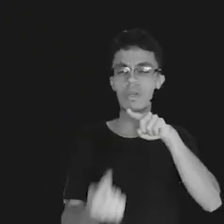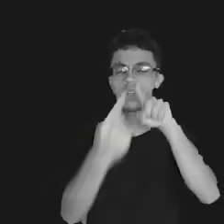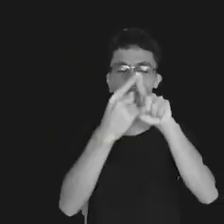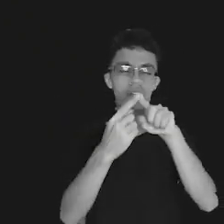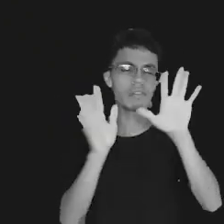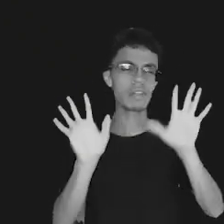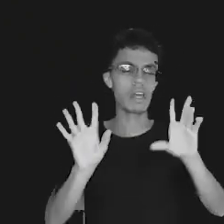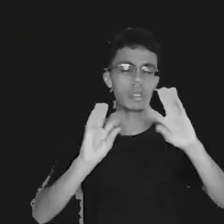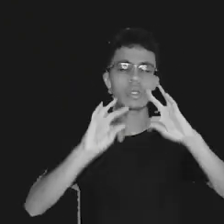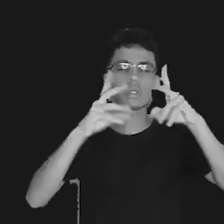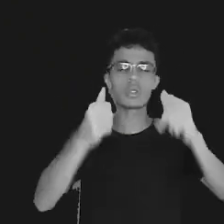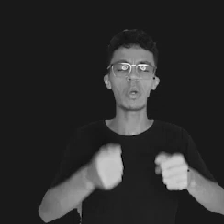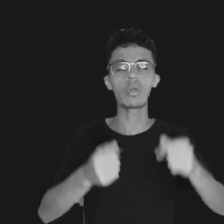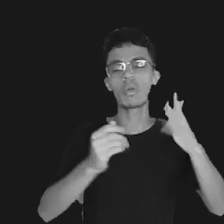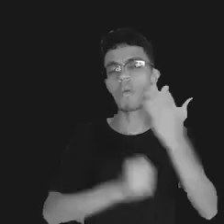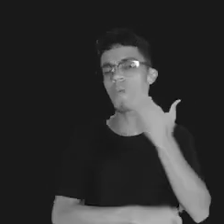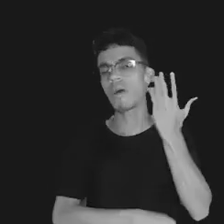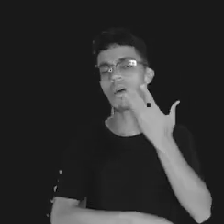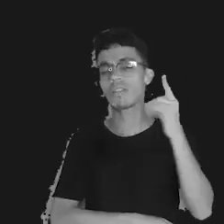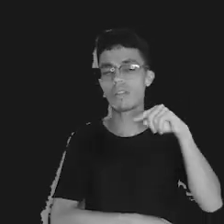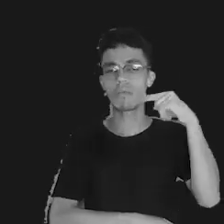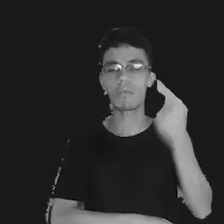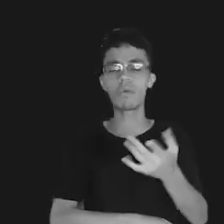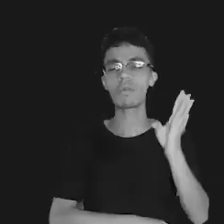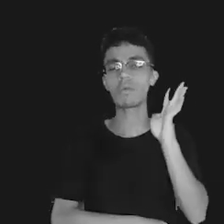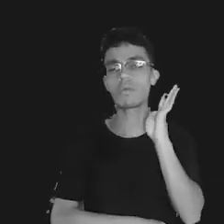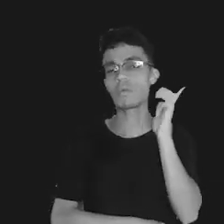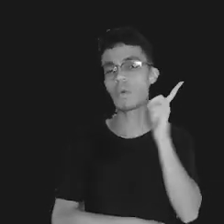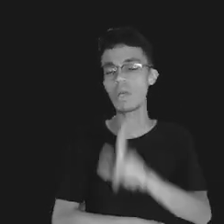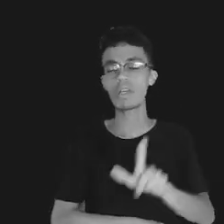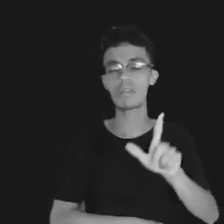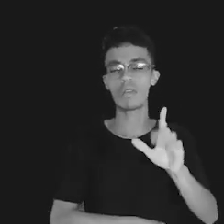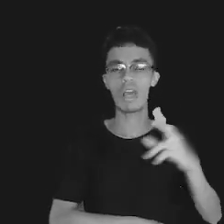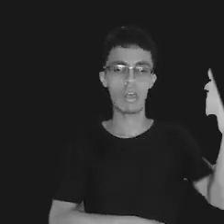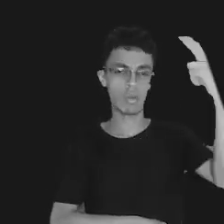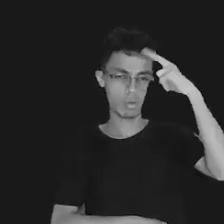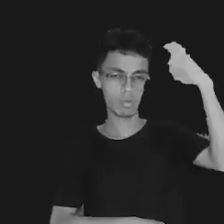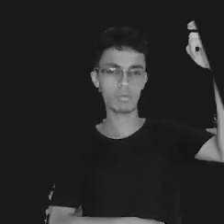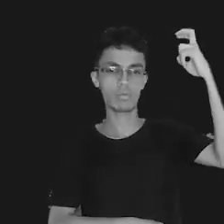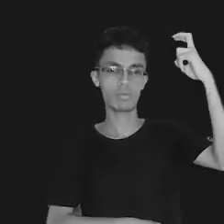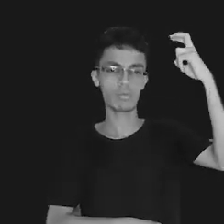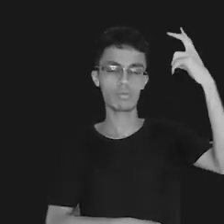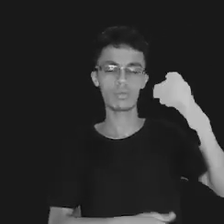nada, vem tudo de mão beijada. A cultura. A cultura?